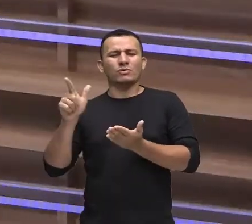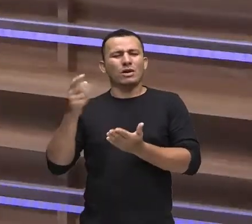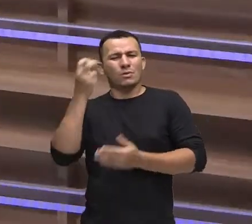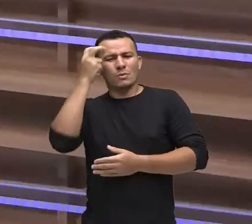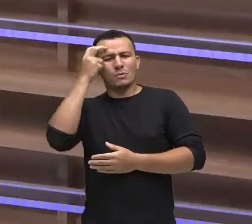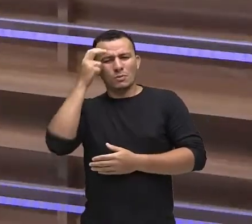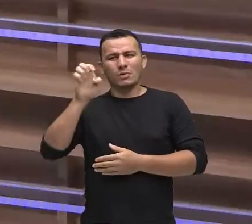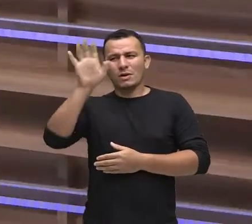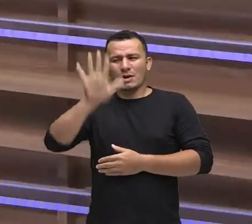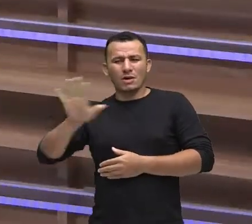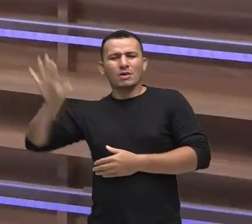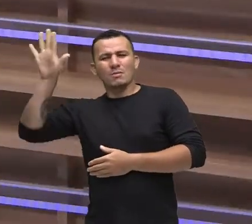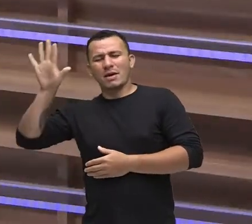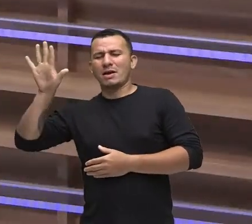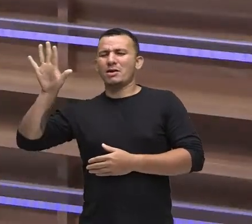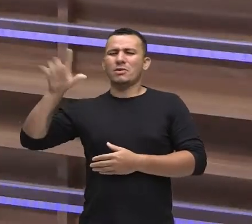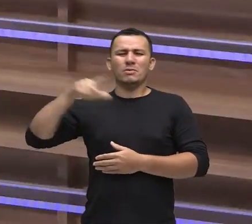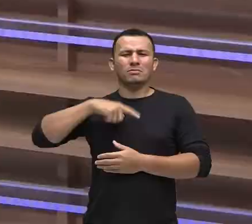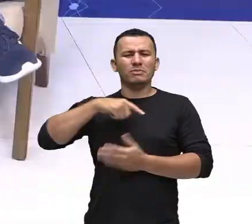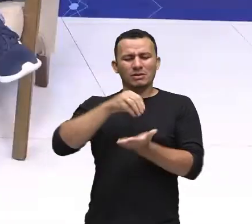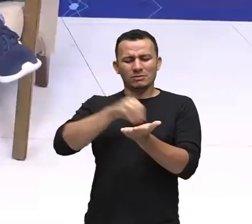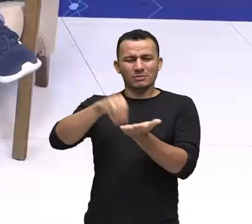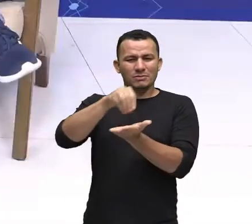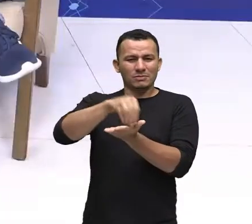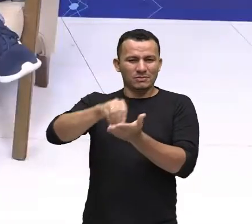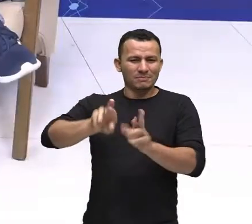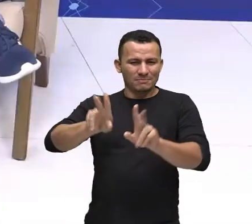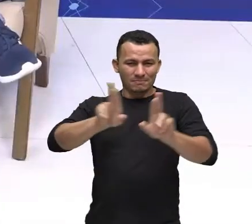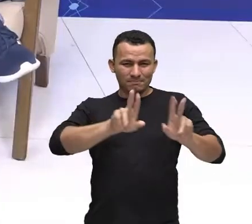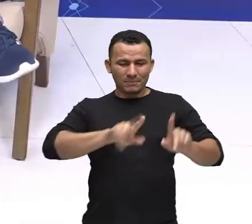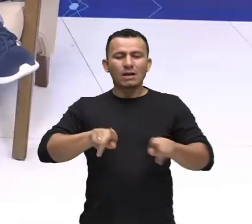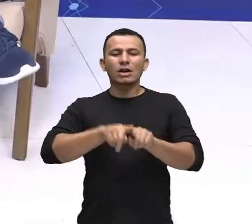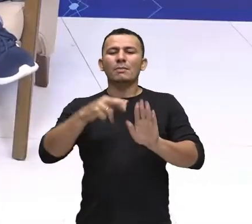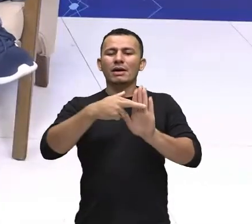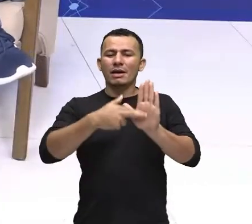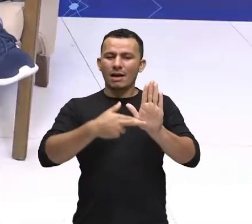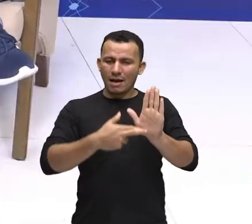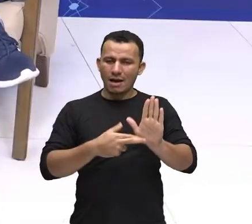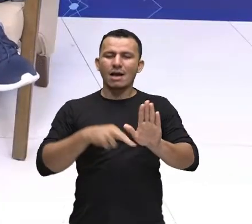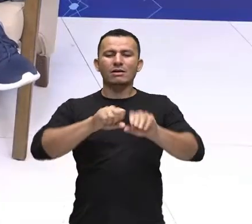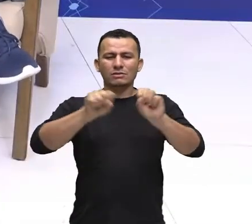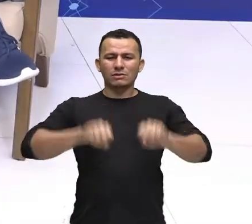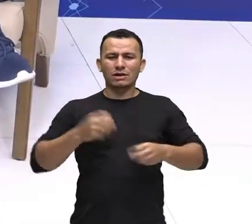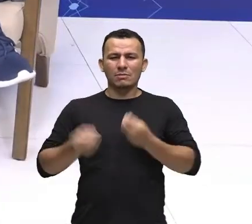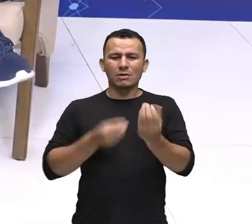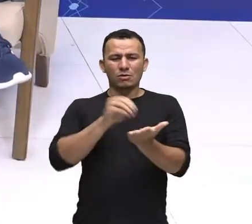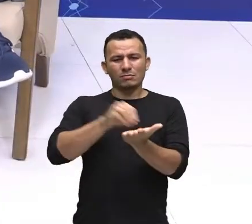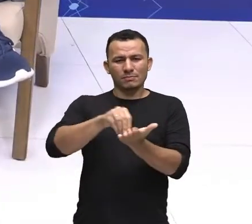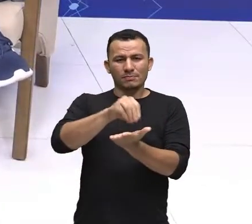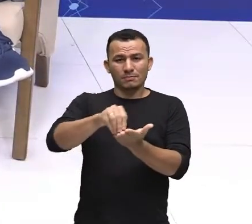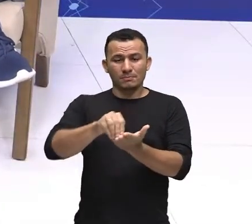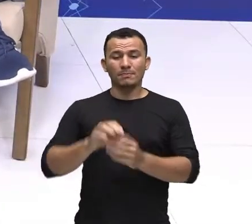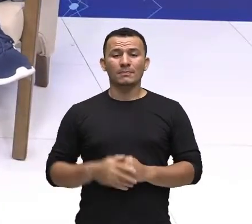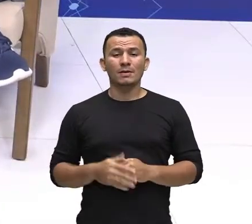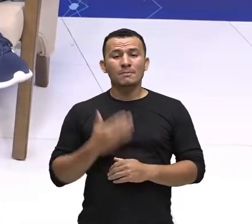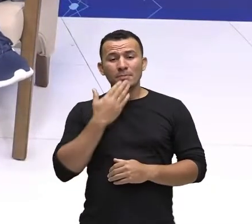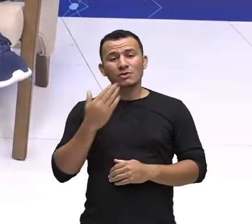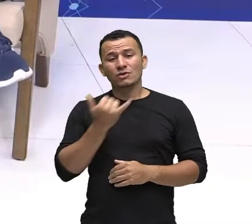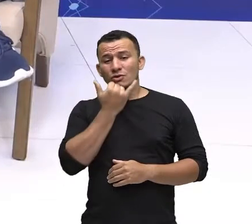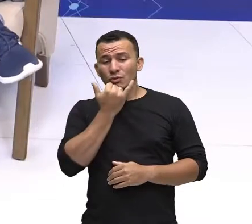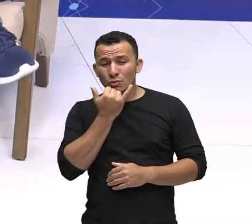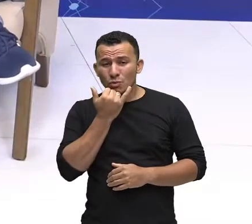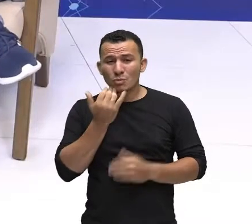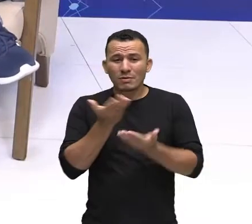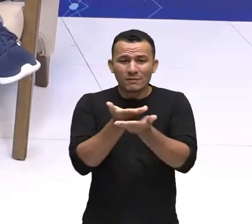a torre, o bispo, o rei. Traz a sistemática, né? Traz a sistemática, aproveitar a oportunidade para pedir desculpa para todos os atletas de xadrez, porque eu